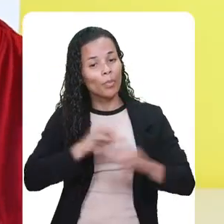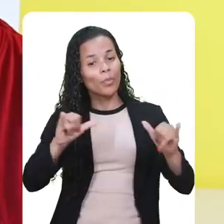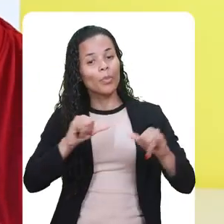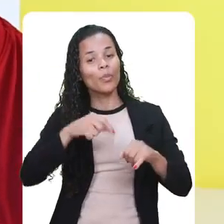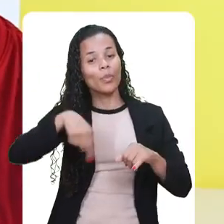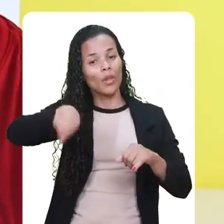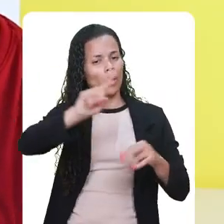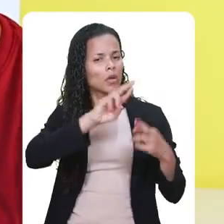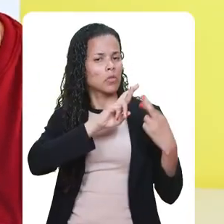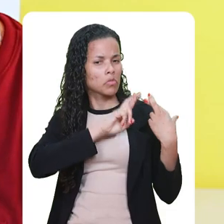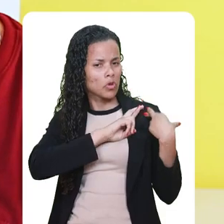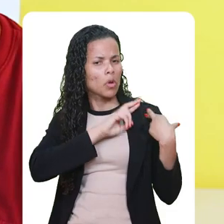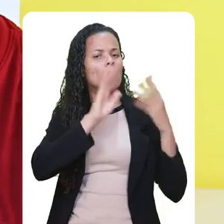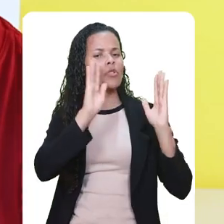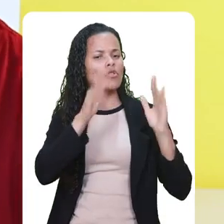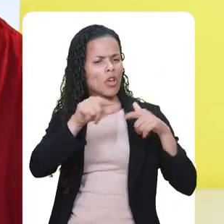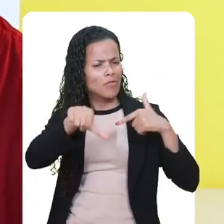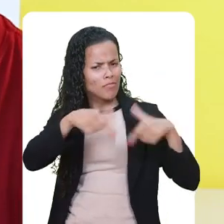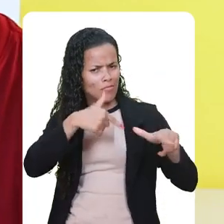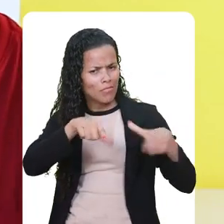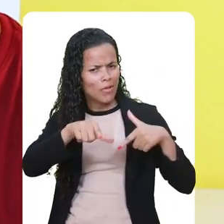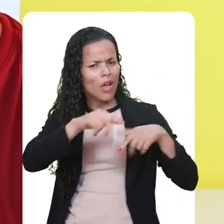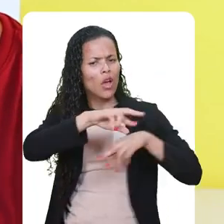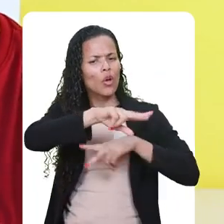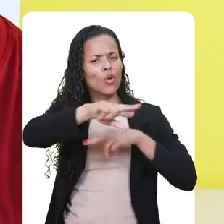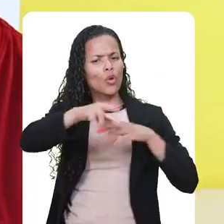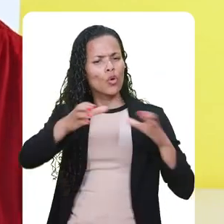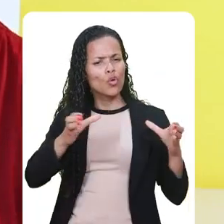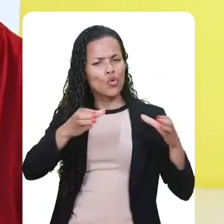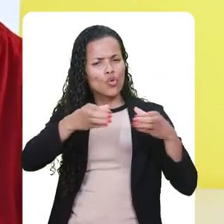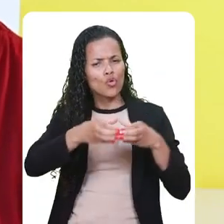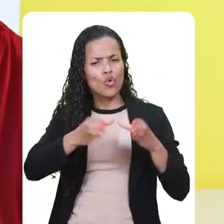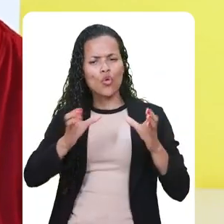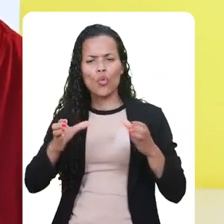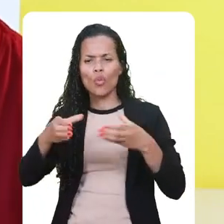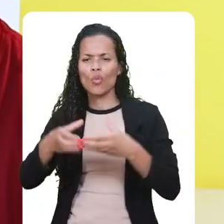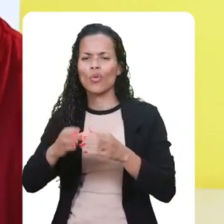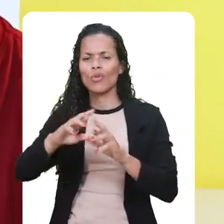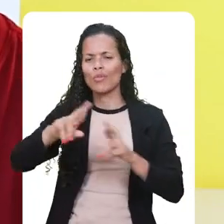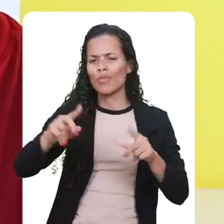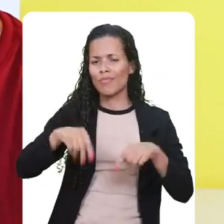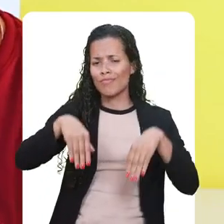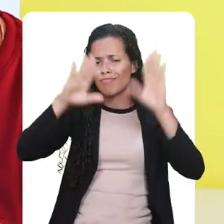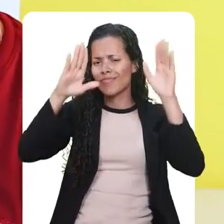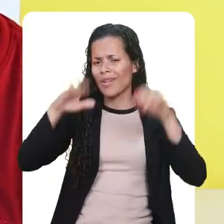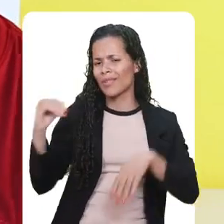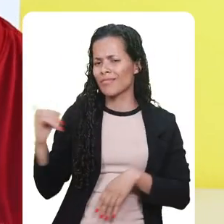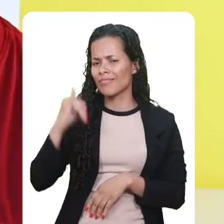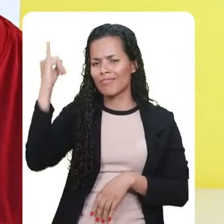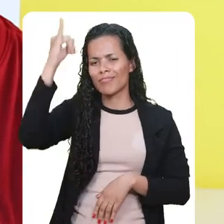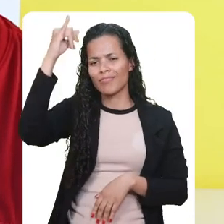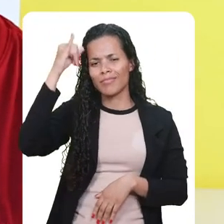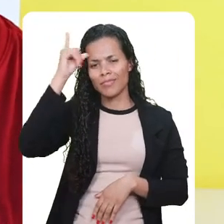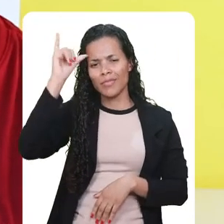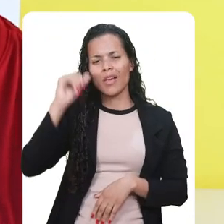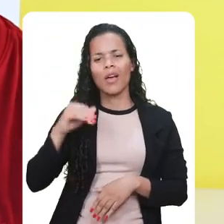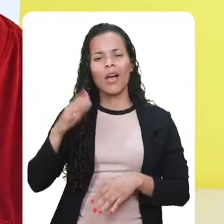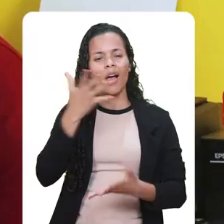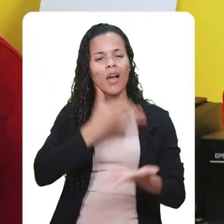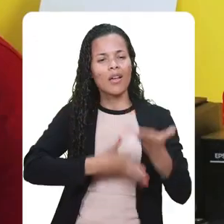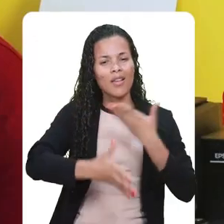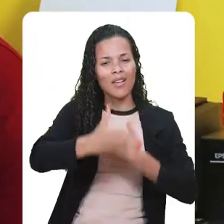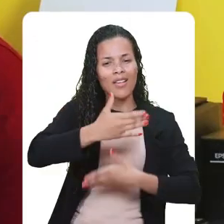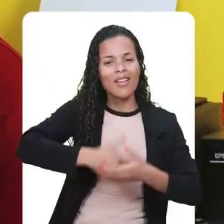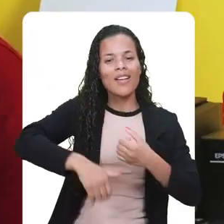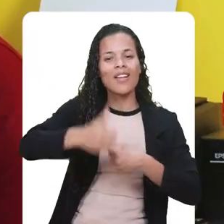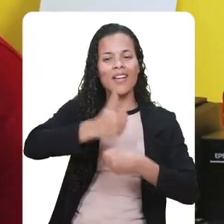posso falar isso com propriedade porque eu trabalhei com vários grupos de segmentos diferentes e a máxima sempre foi essa: